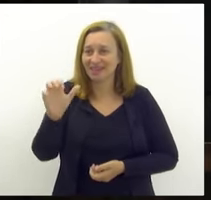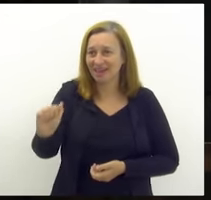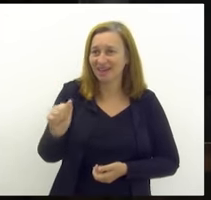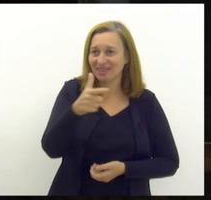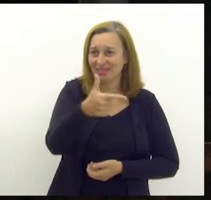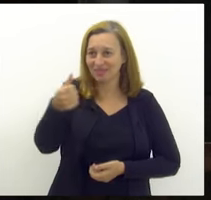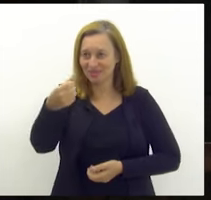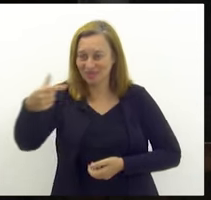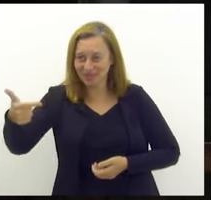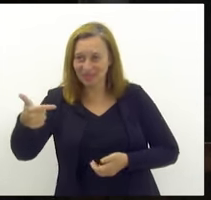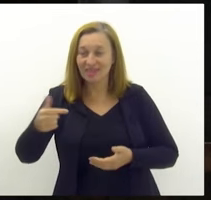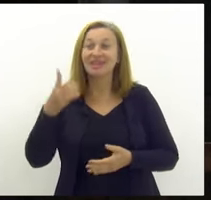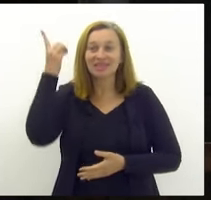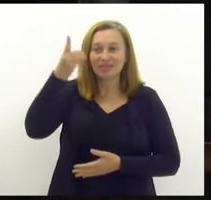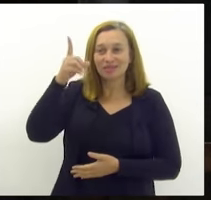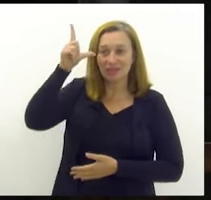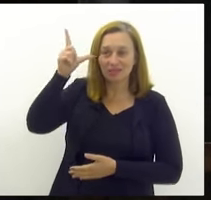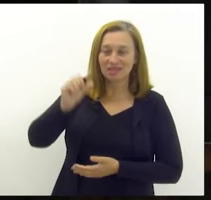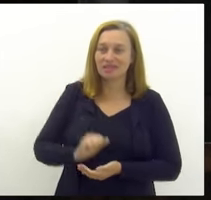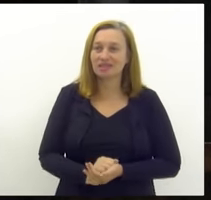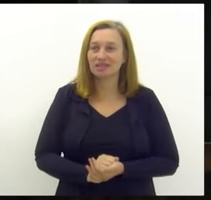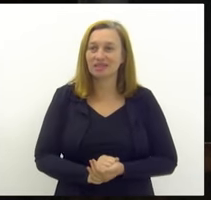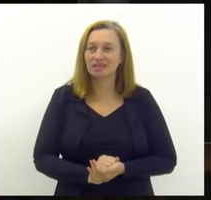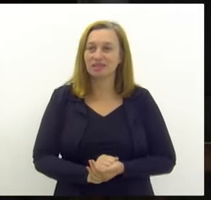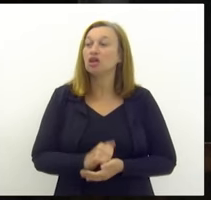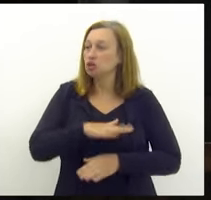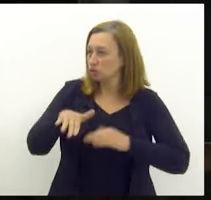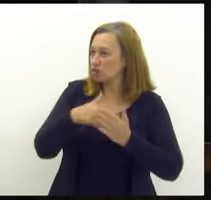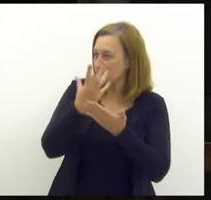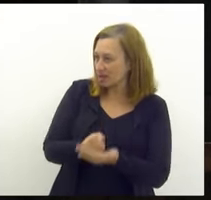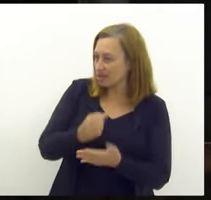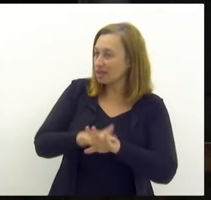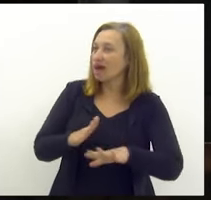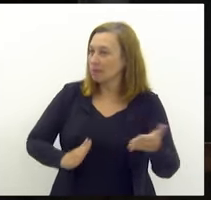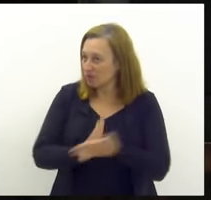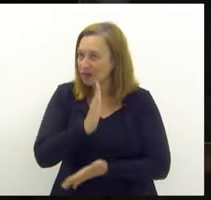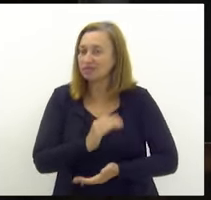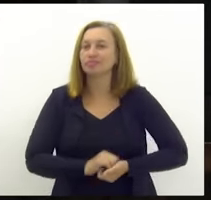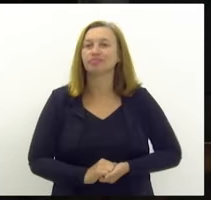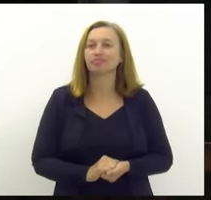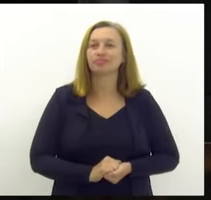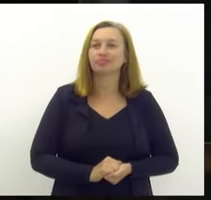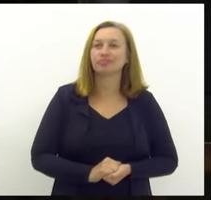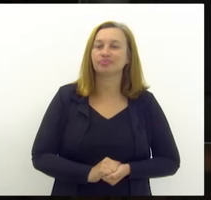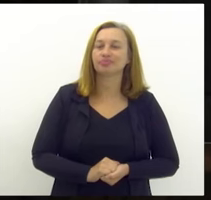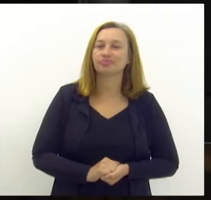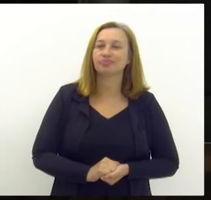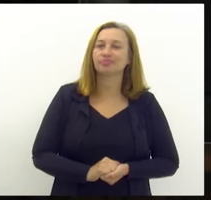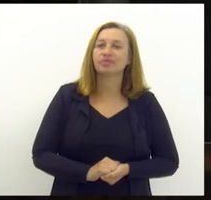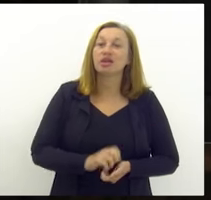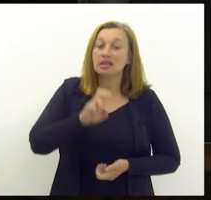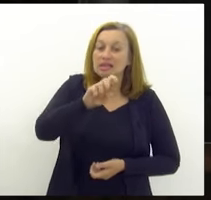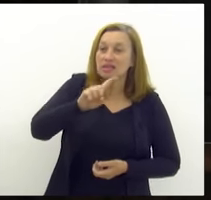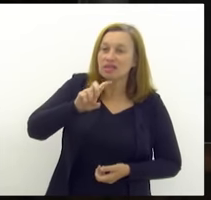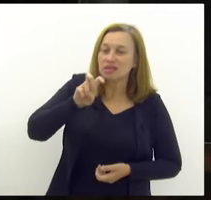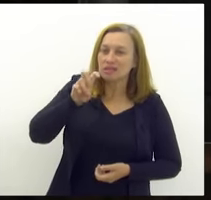2021 deputada Lucinha em senhores que aprovam permaneçam comistão aprovado